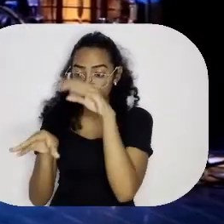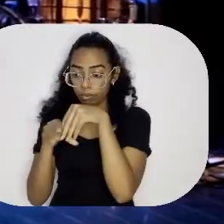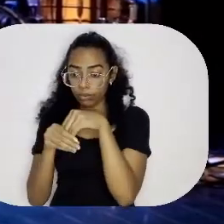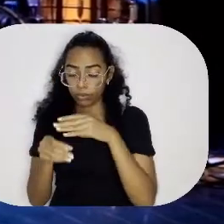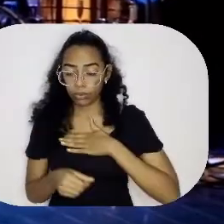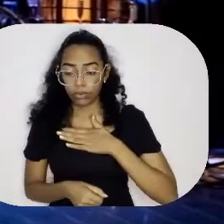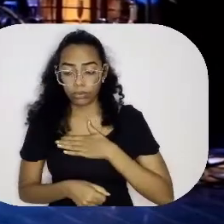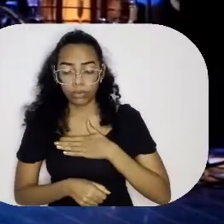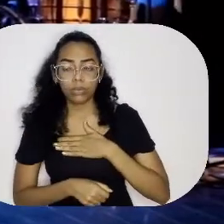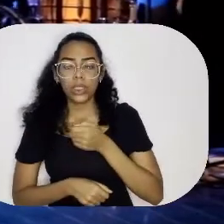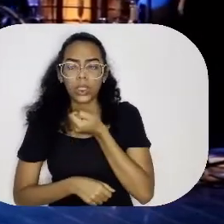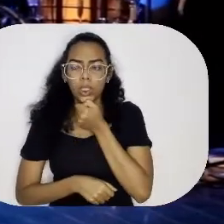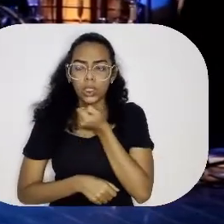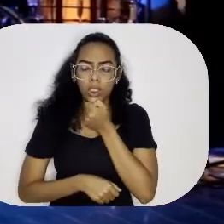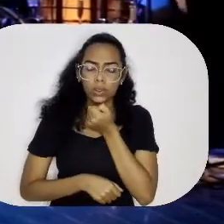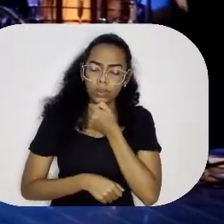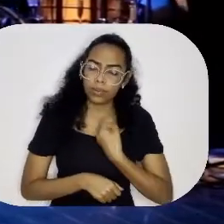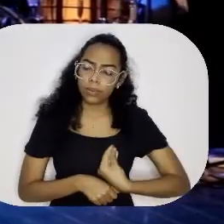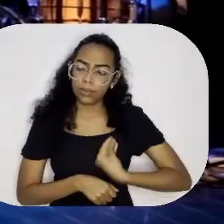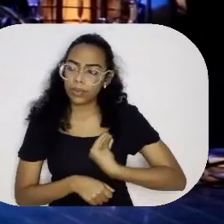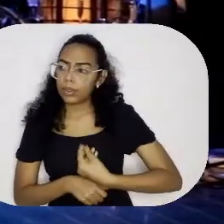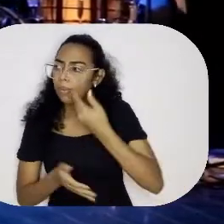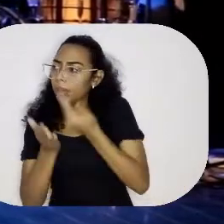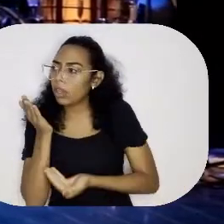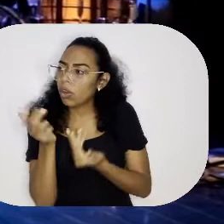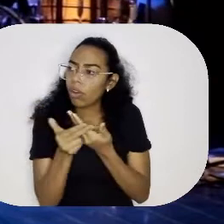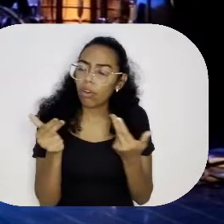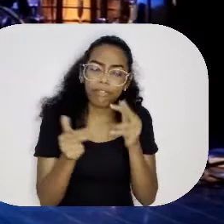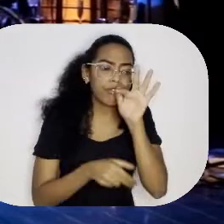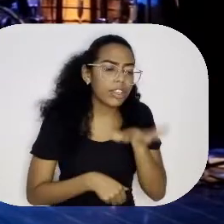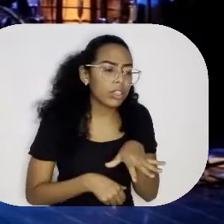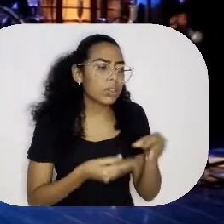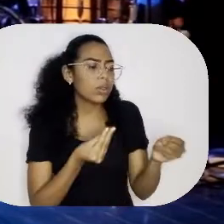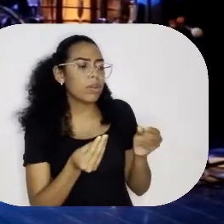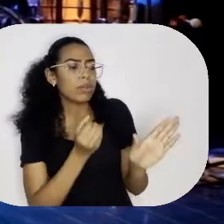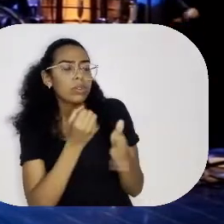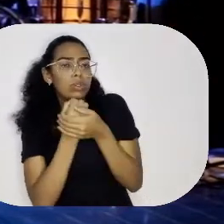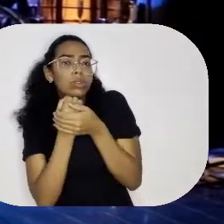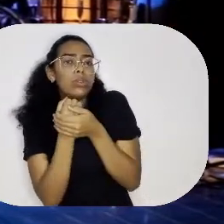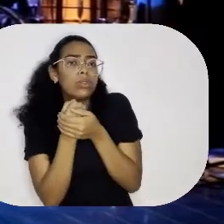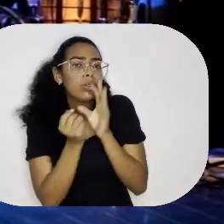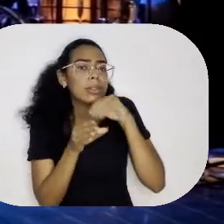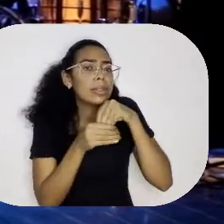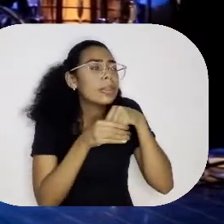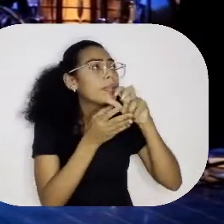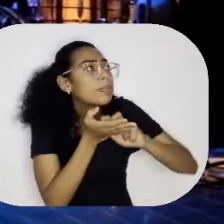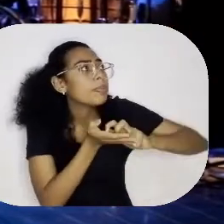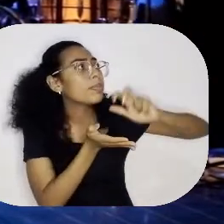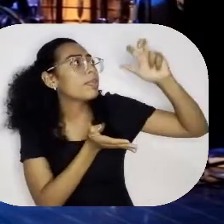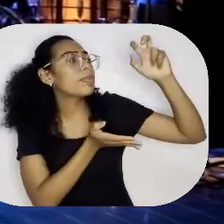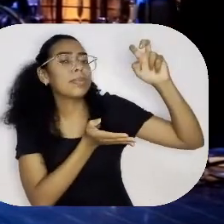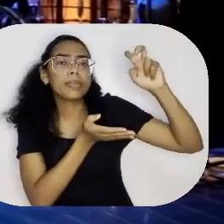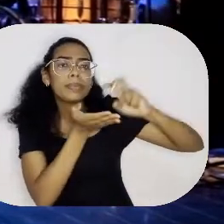Estrela em mim ainda brilha e já morreu, se perdeu, não chegou ao fim. Escondida pela